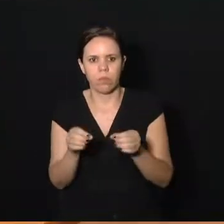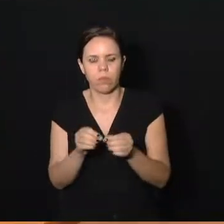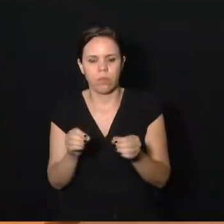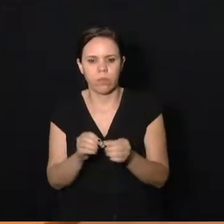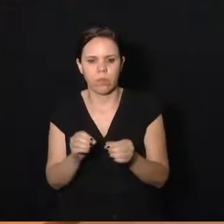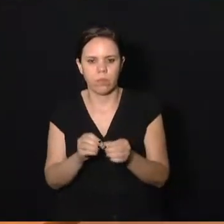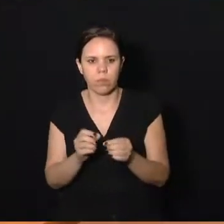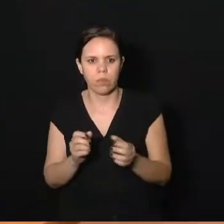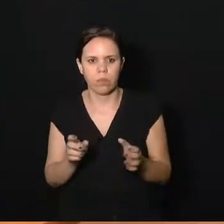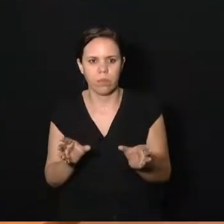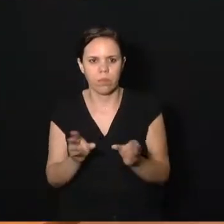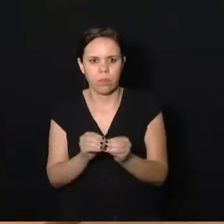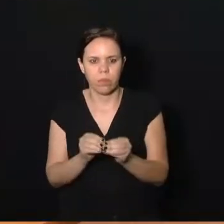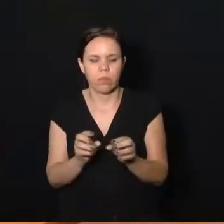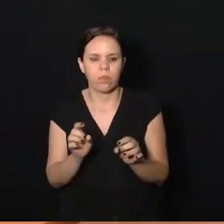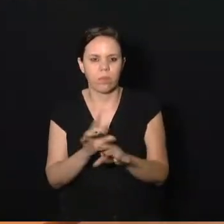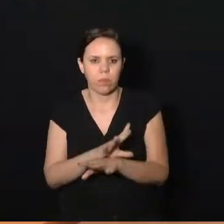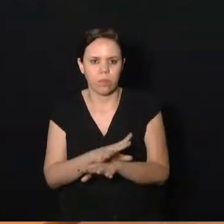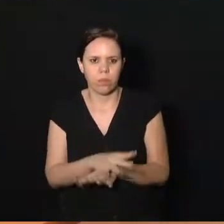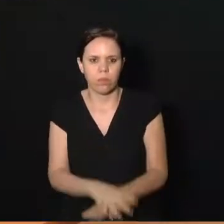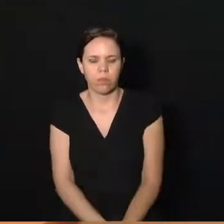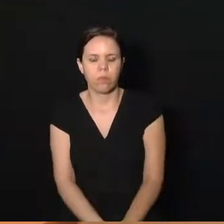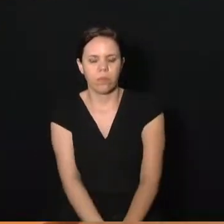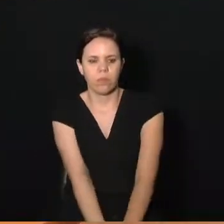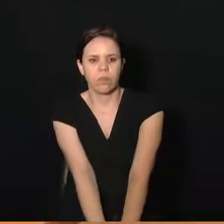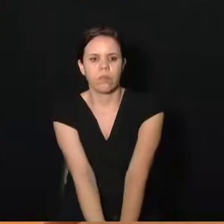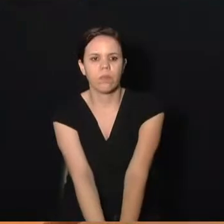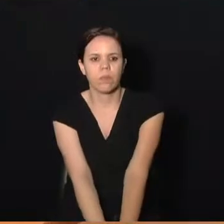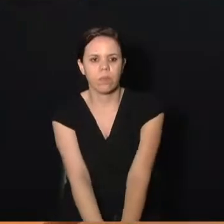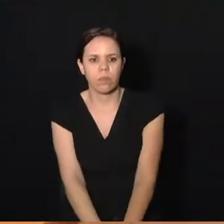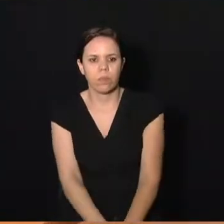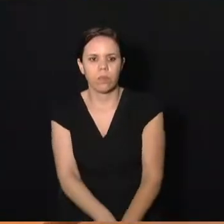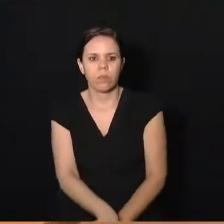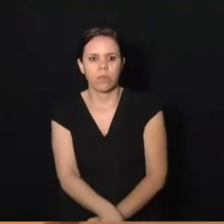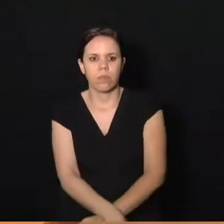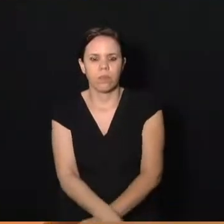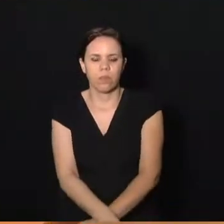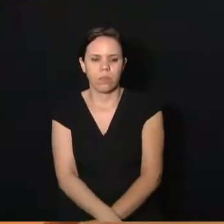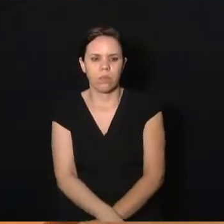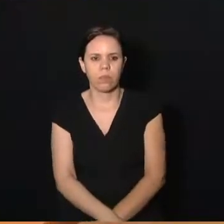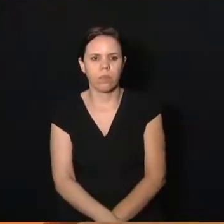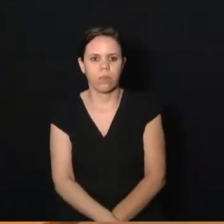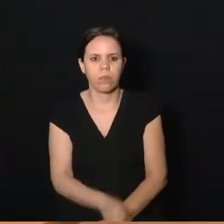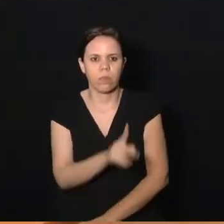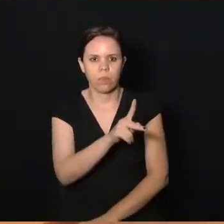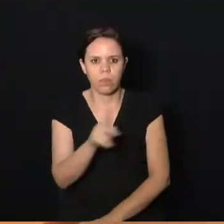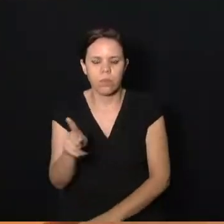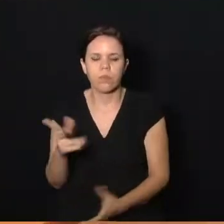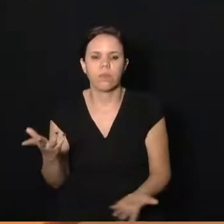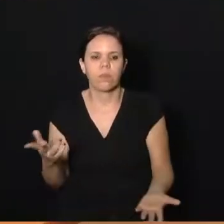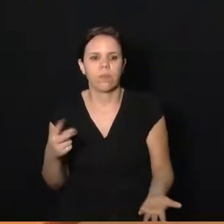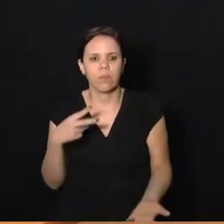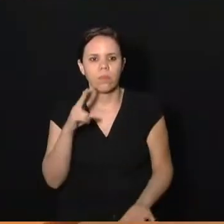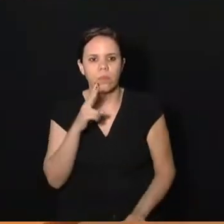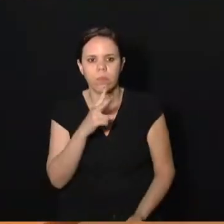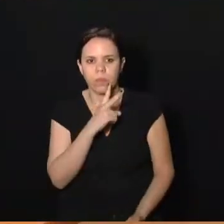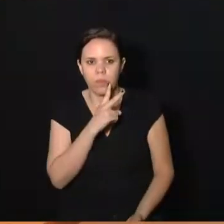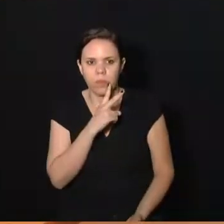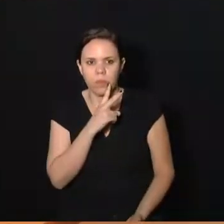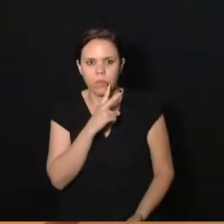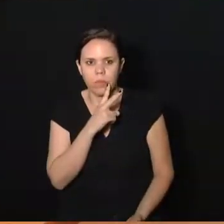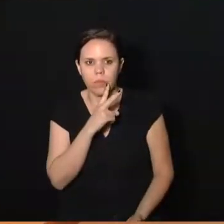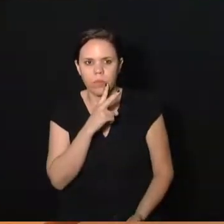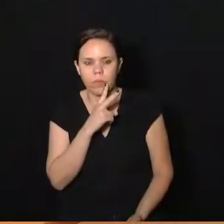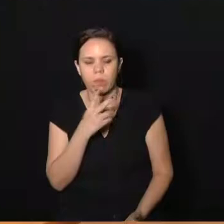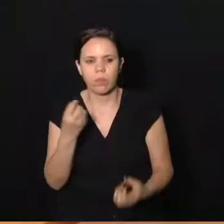para que ele possa fazer suas considerações. Bom, presidente Vinícius Gratti, primeiro eu quero